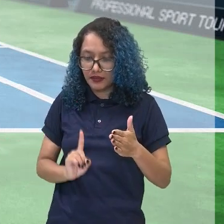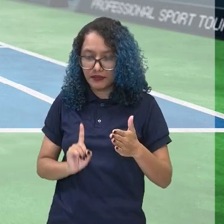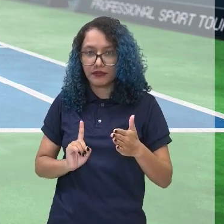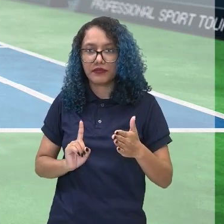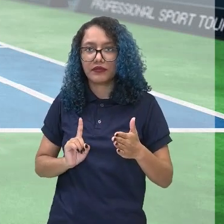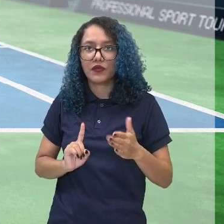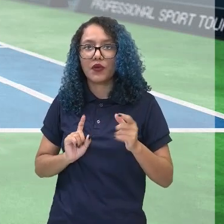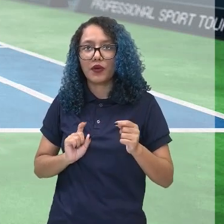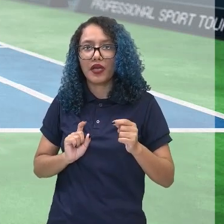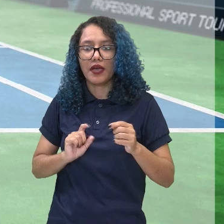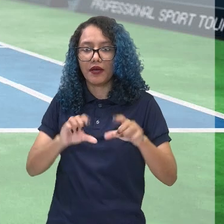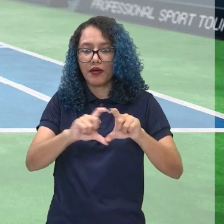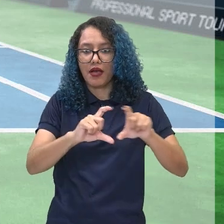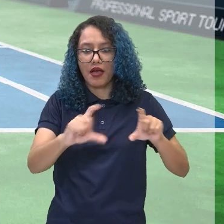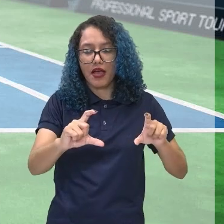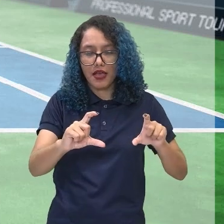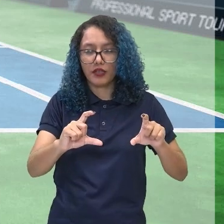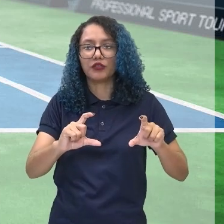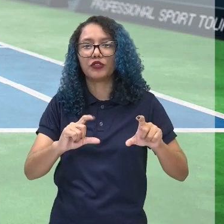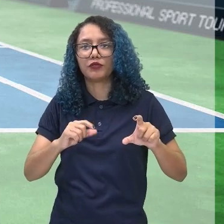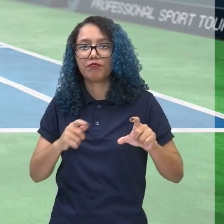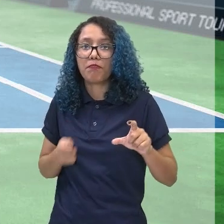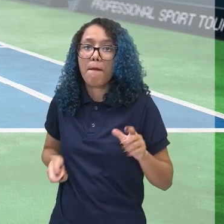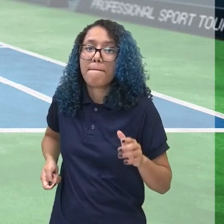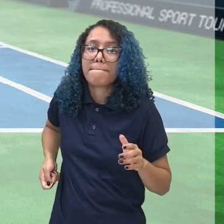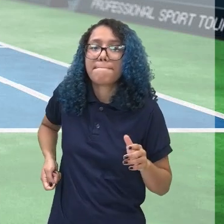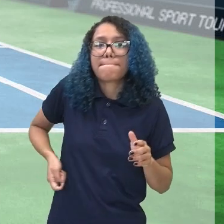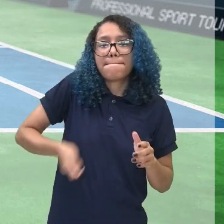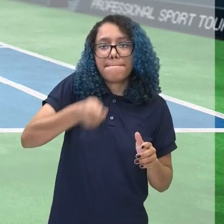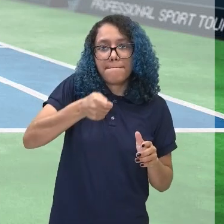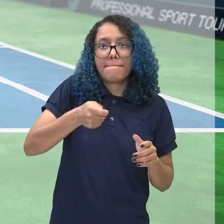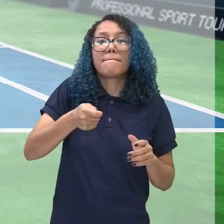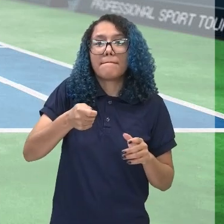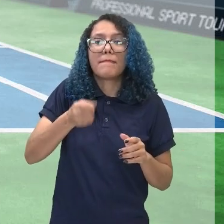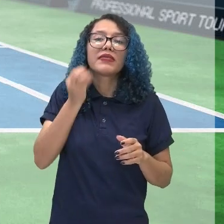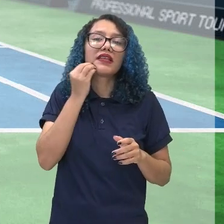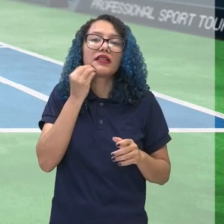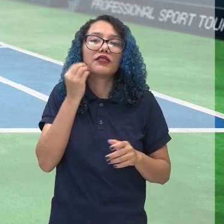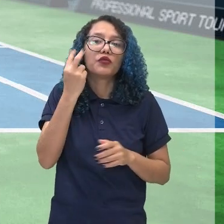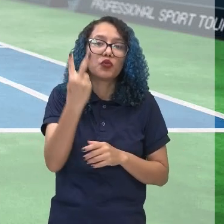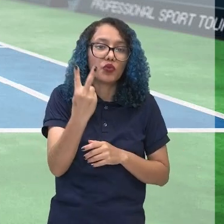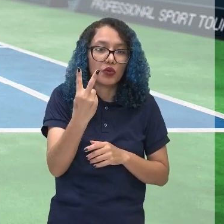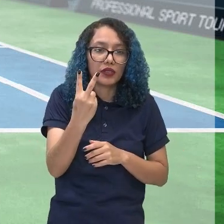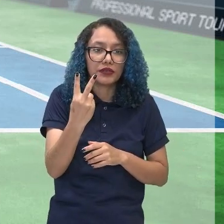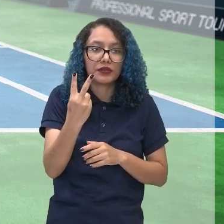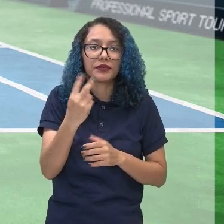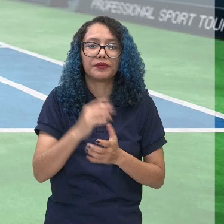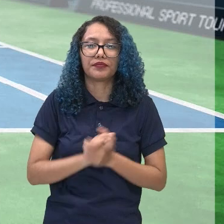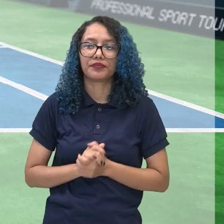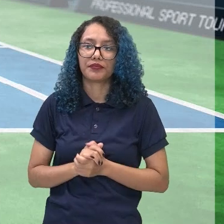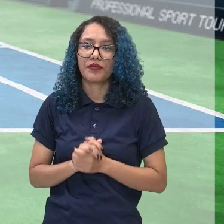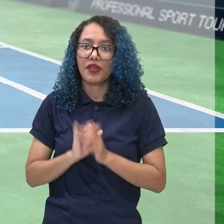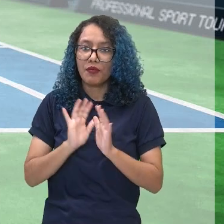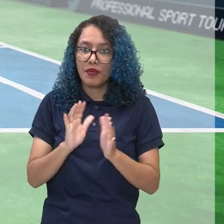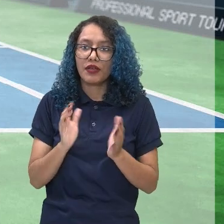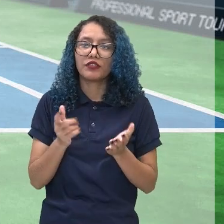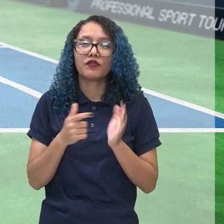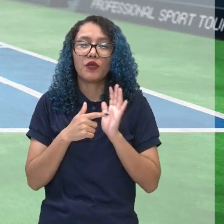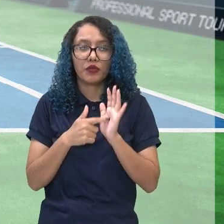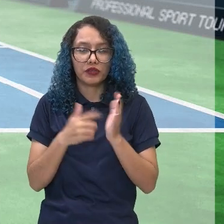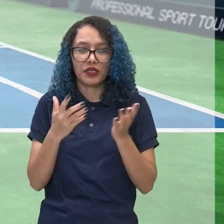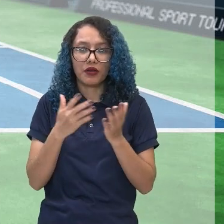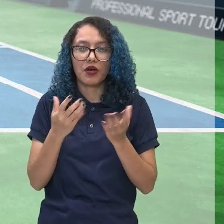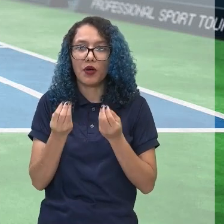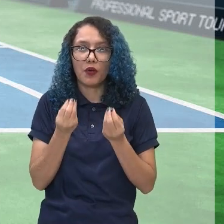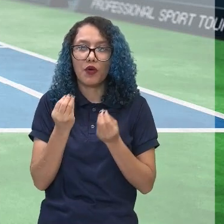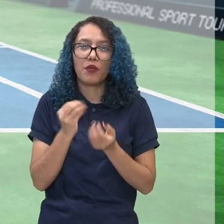ele tem 2 tentativas para acertar um saque válido. Mas por que esse saque não é válido? A gente vai conhecer as faltas um pouco mais à frente, tá